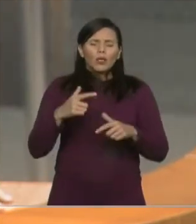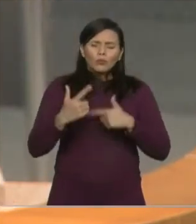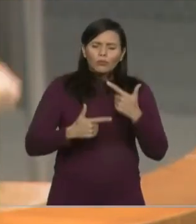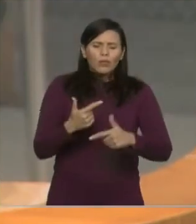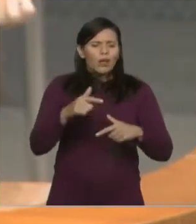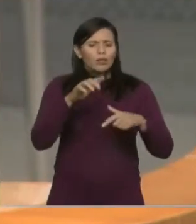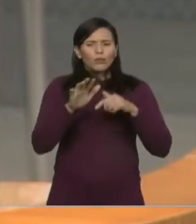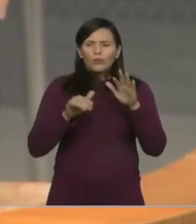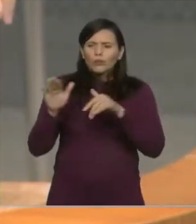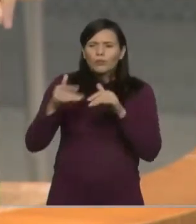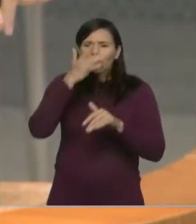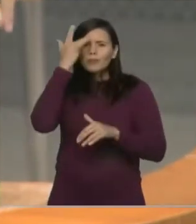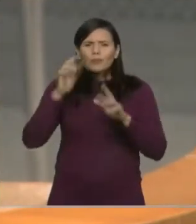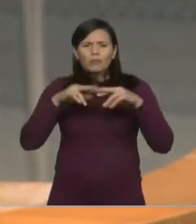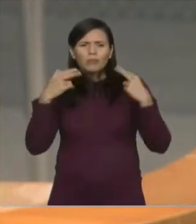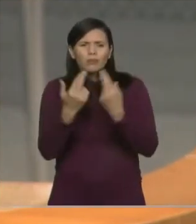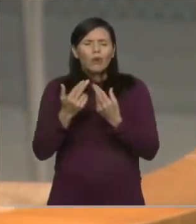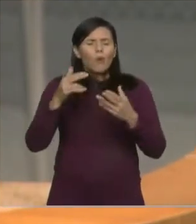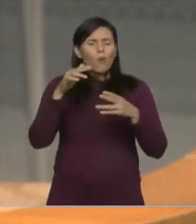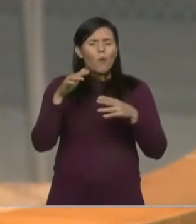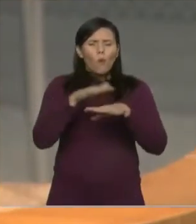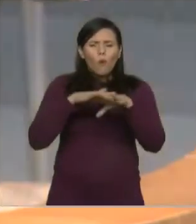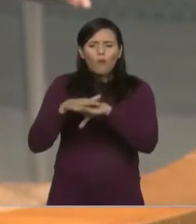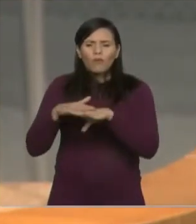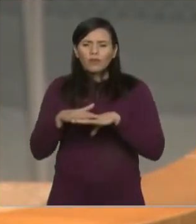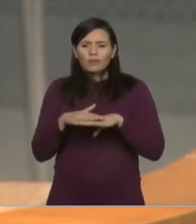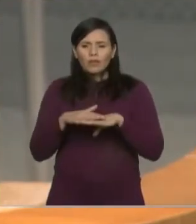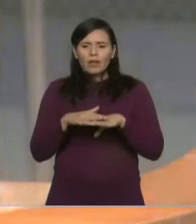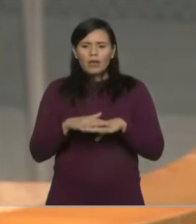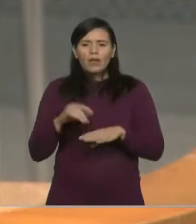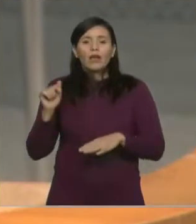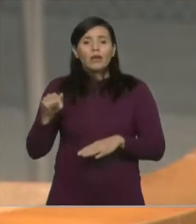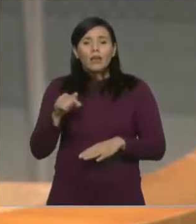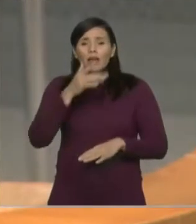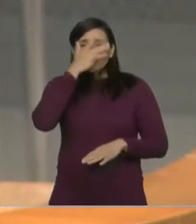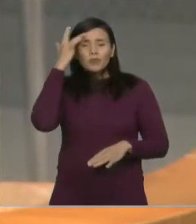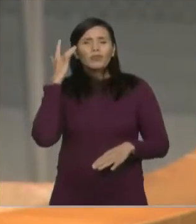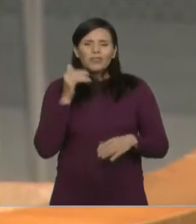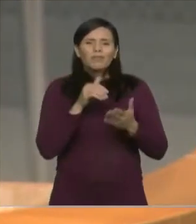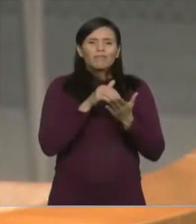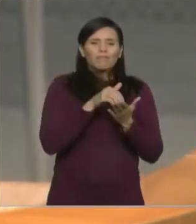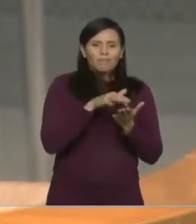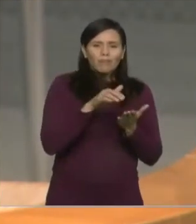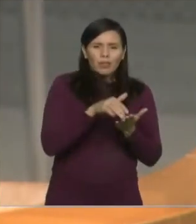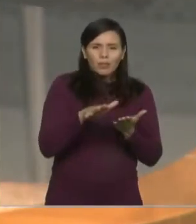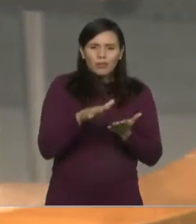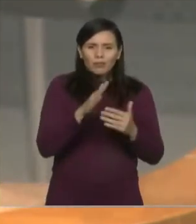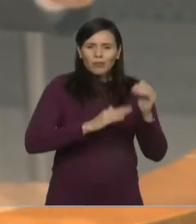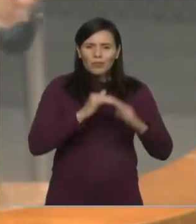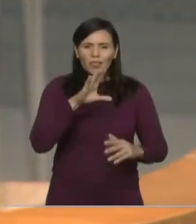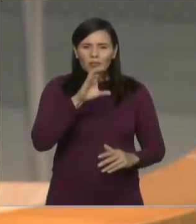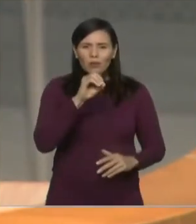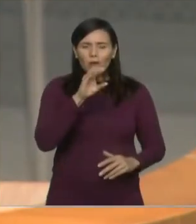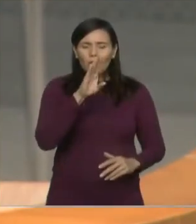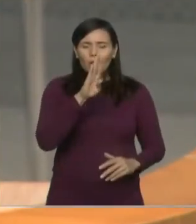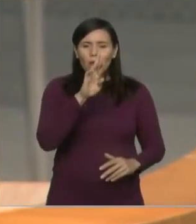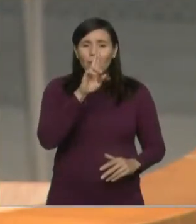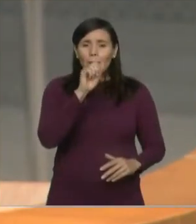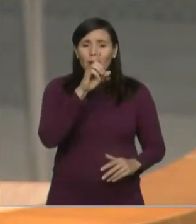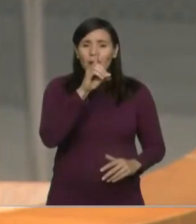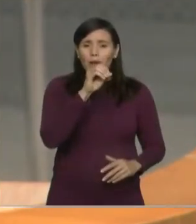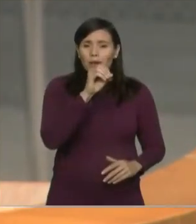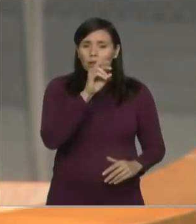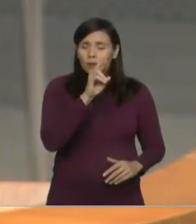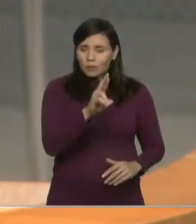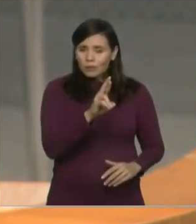Procon, quem irá atender serão os cobradores. Aqueles mesmos cobradores que saíram gradativamente dos